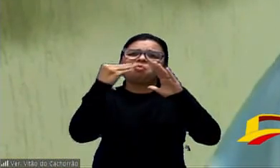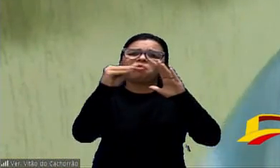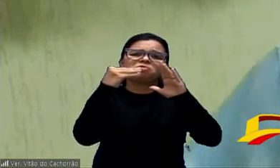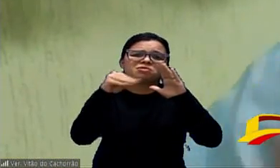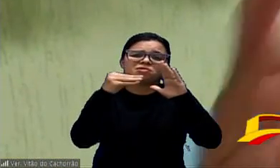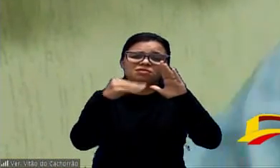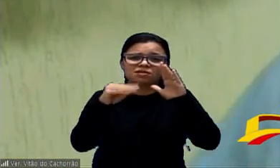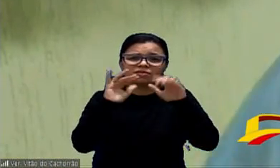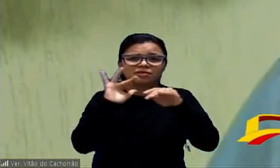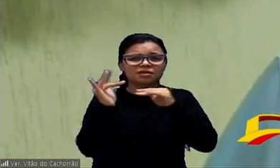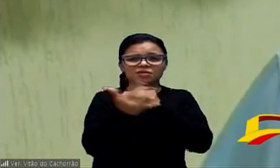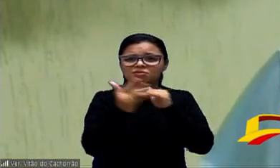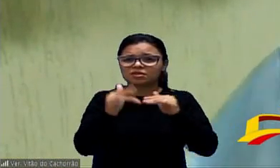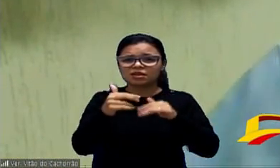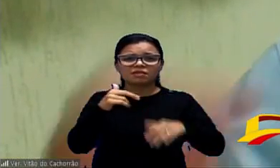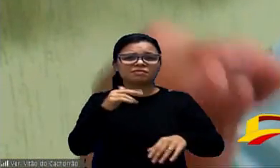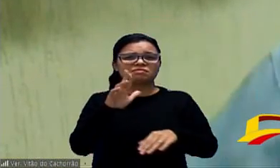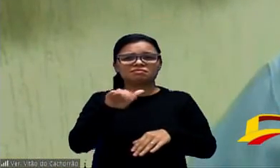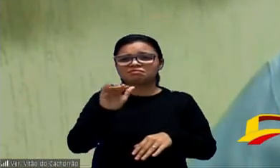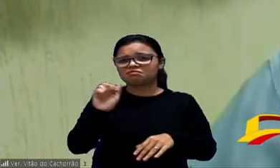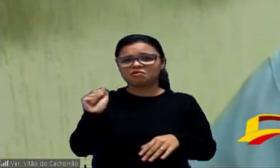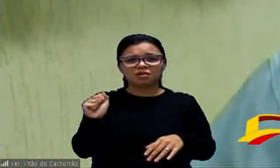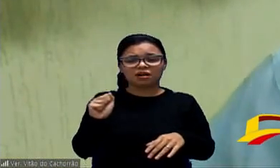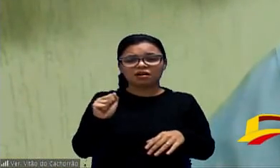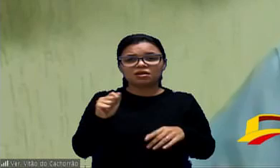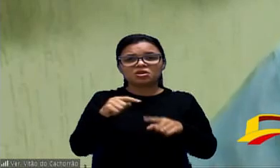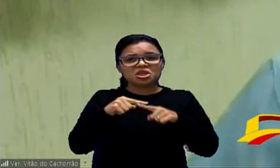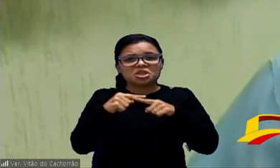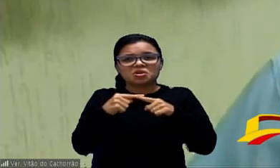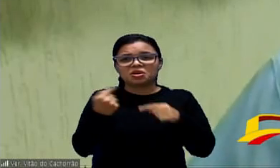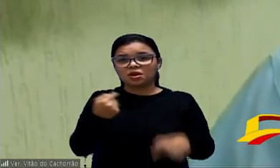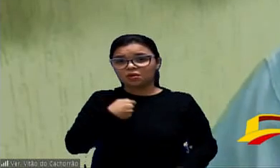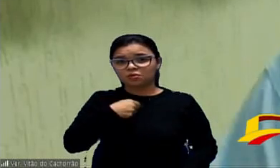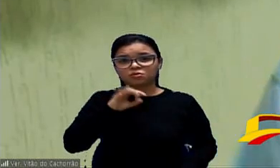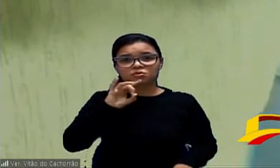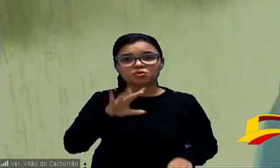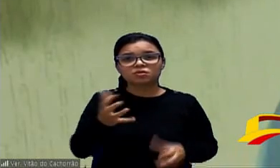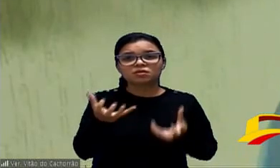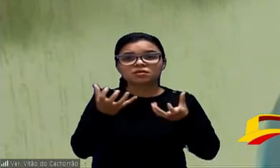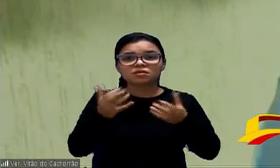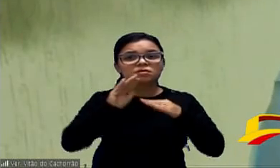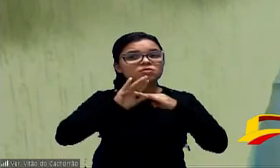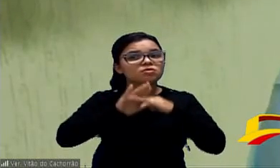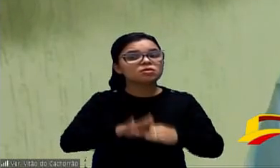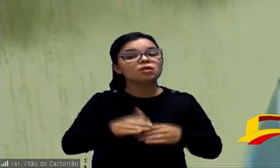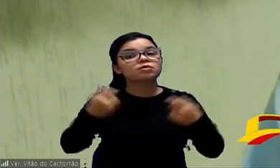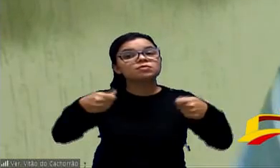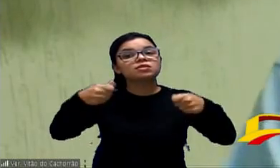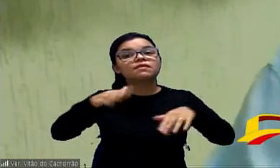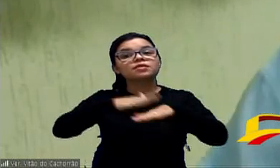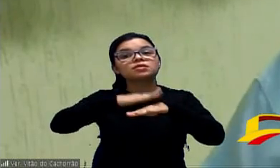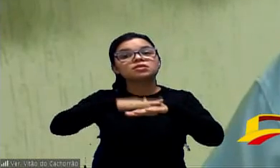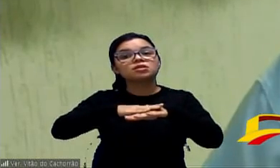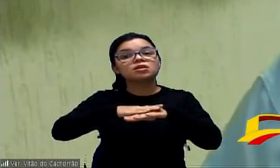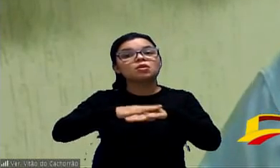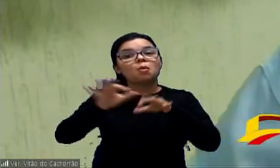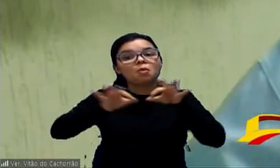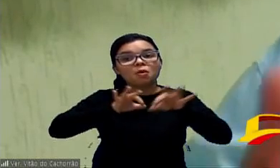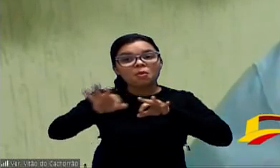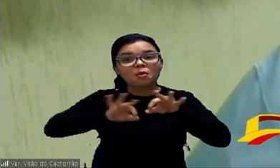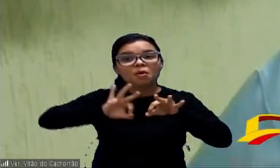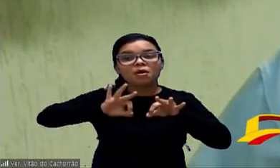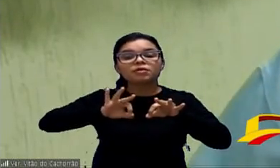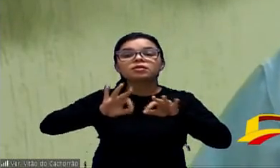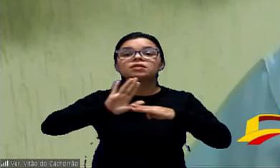rua, eu só quero ajudar. E nós temos que fazer algum projeto que ajude para ter o hospital, o SAMU animal, para